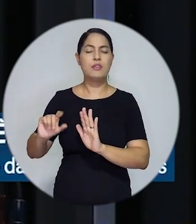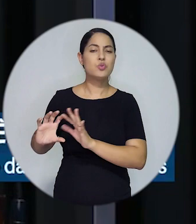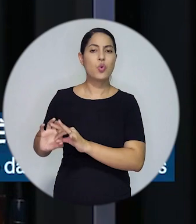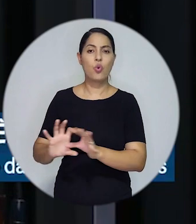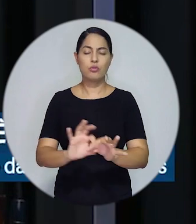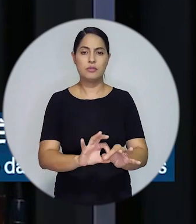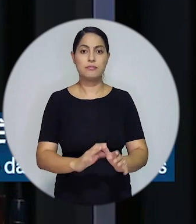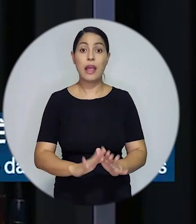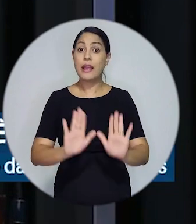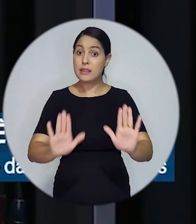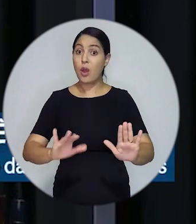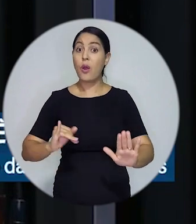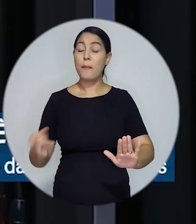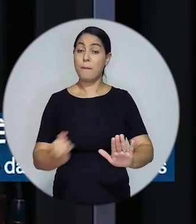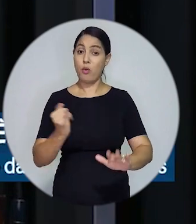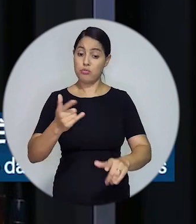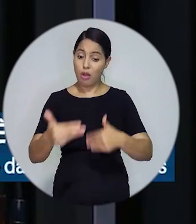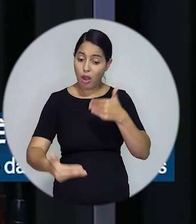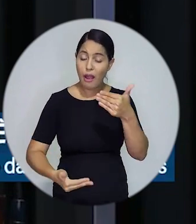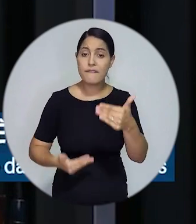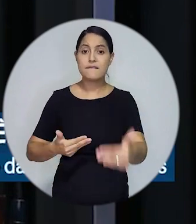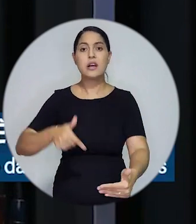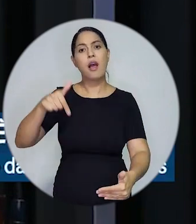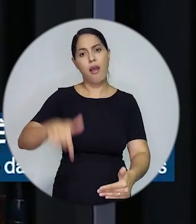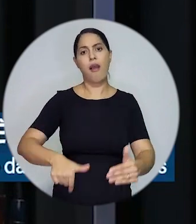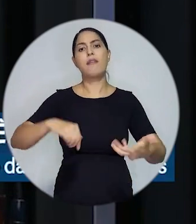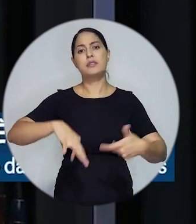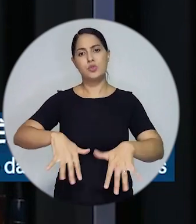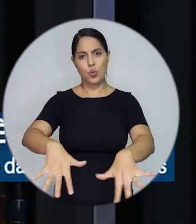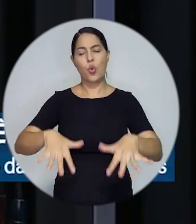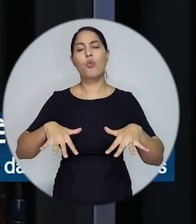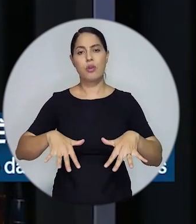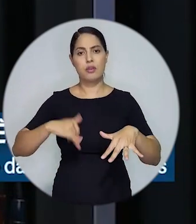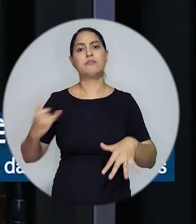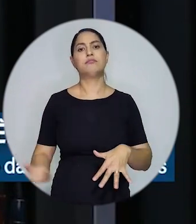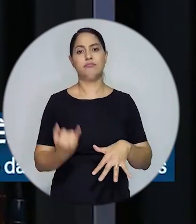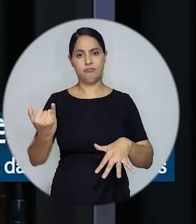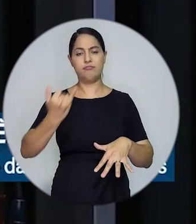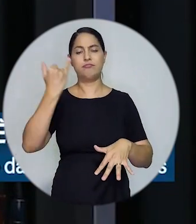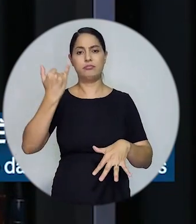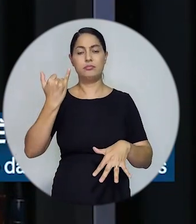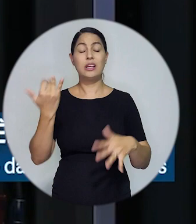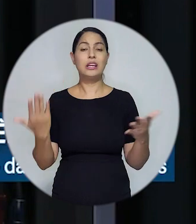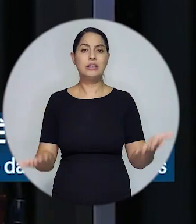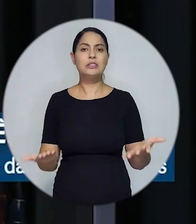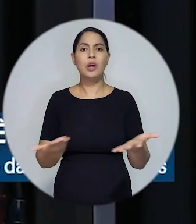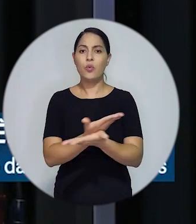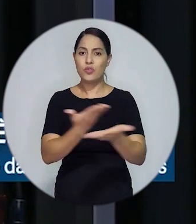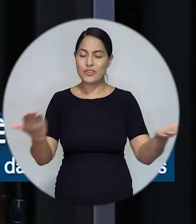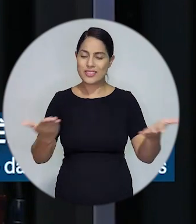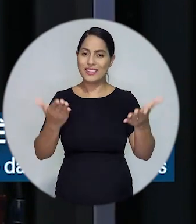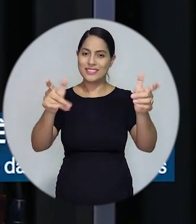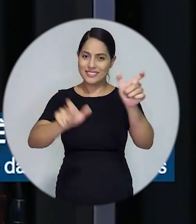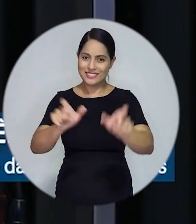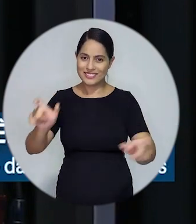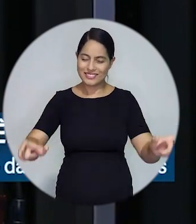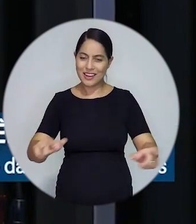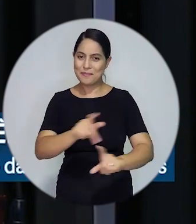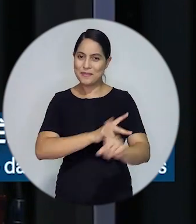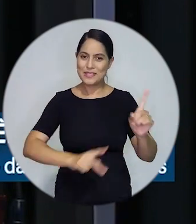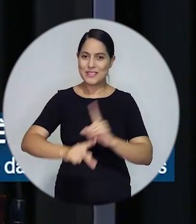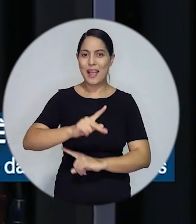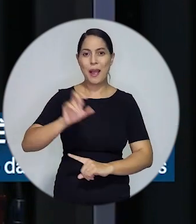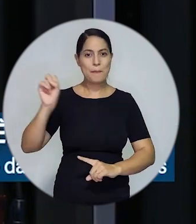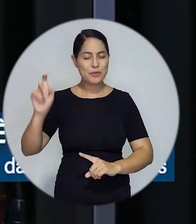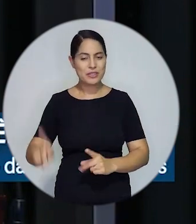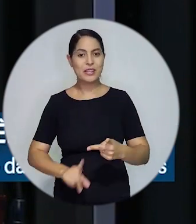uma oportunidade para buscarmos importantes avanços aqui neste Congresso Nacional e daí, por isso, a importância da presença